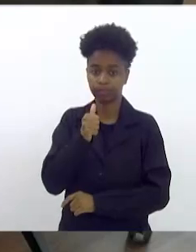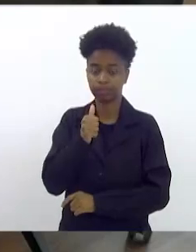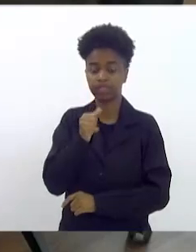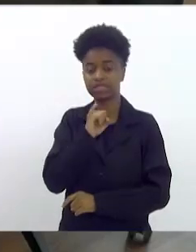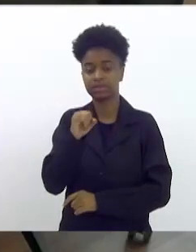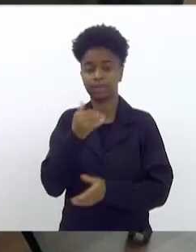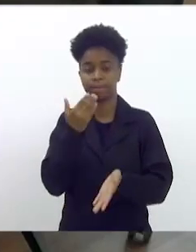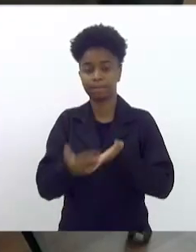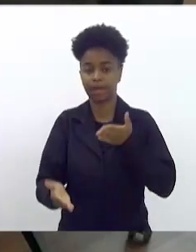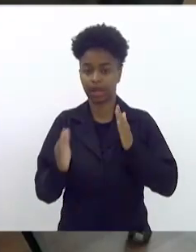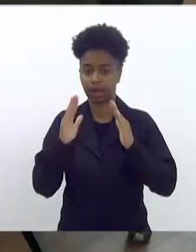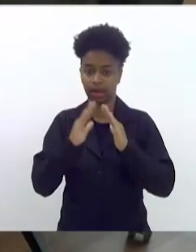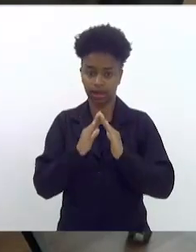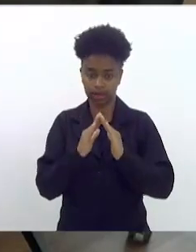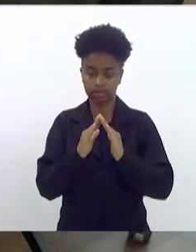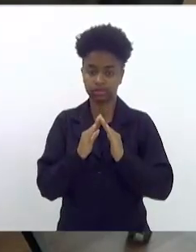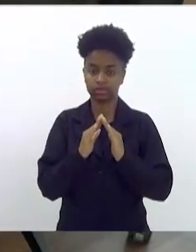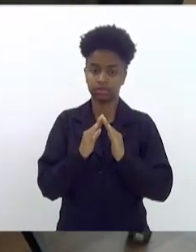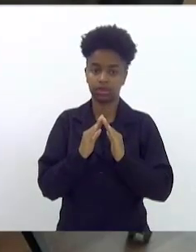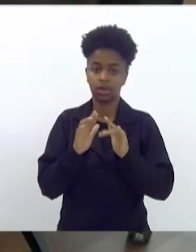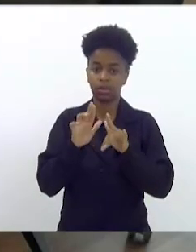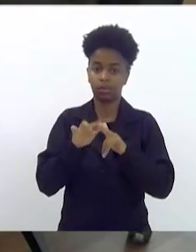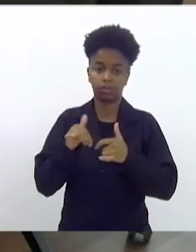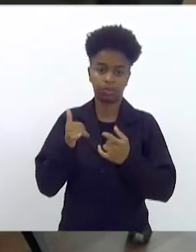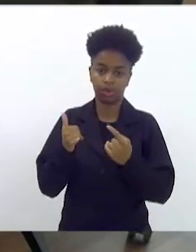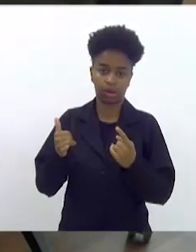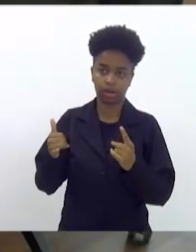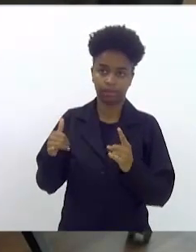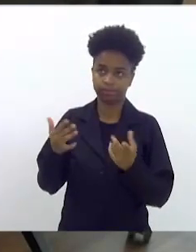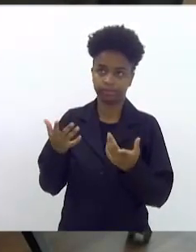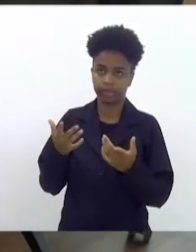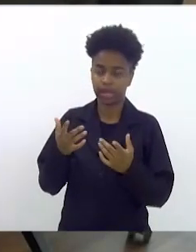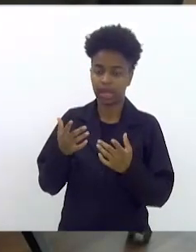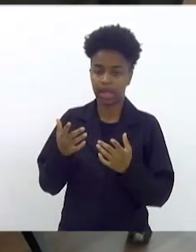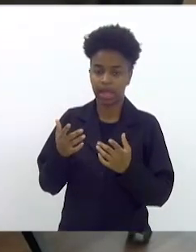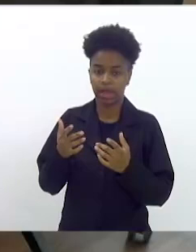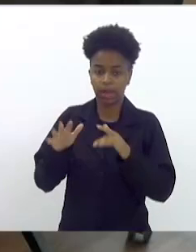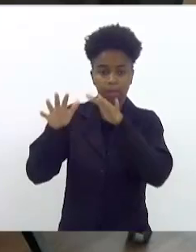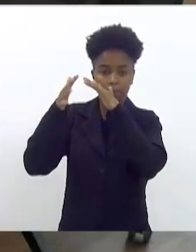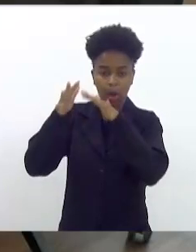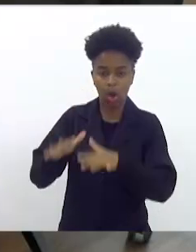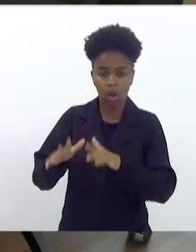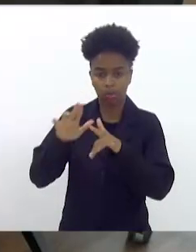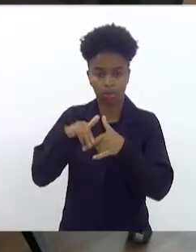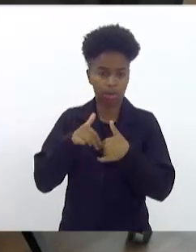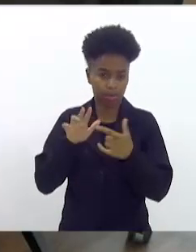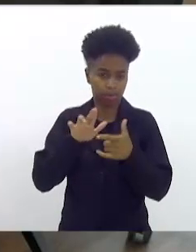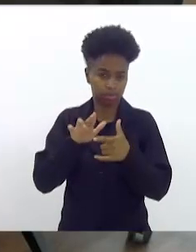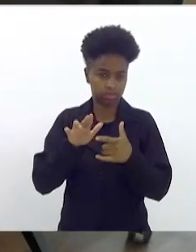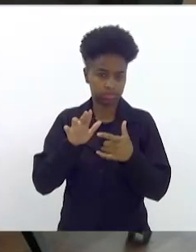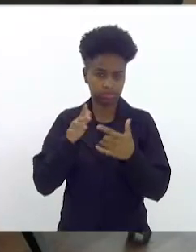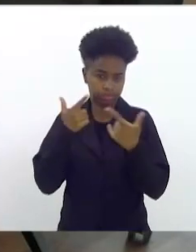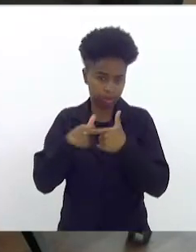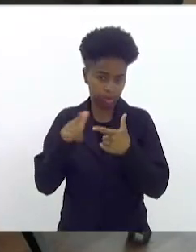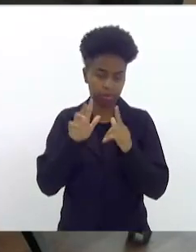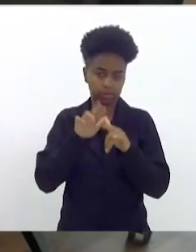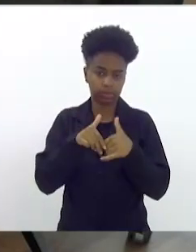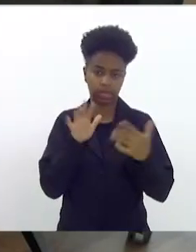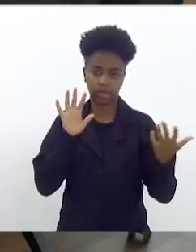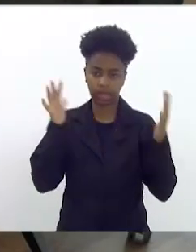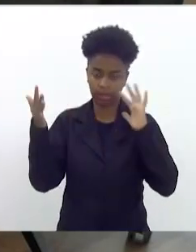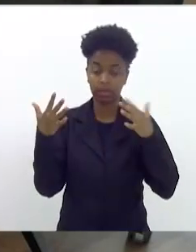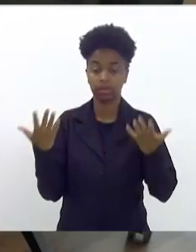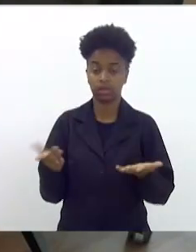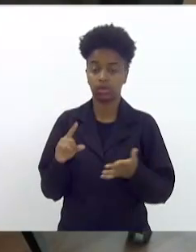sua casa num acidente climático. Então, são essas e outras contribuições ou contribuições